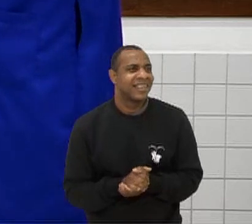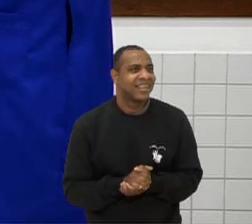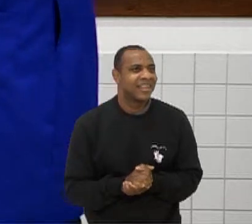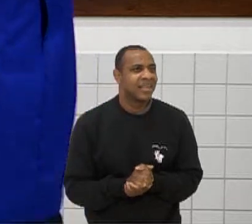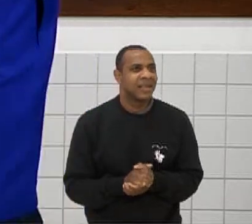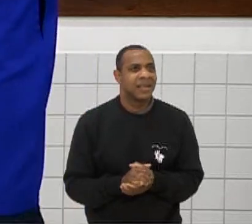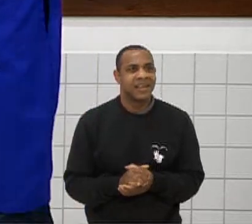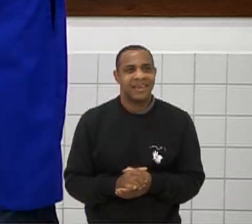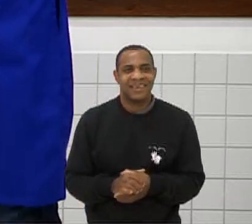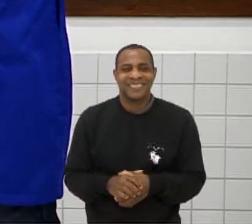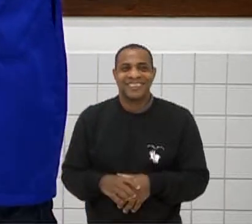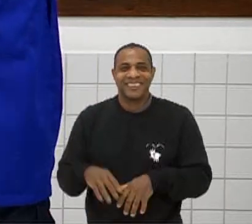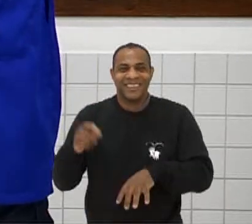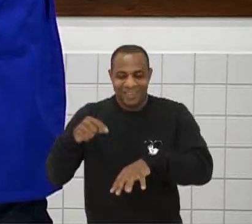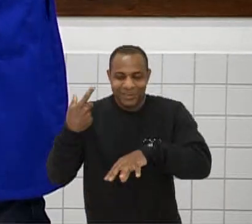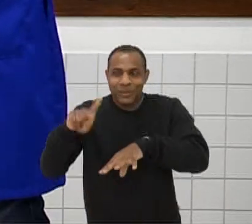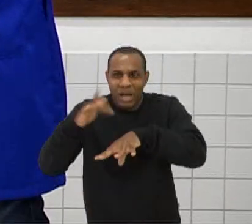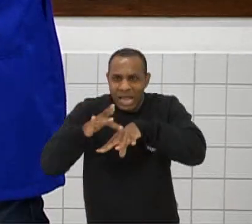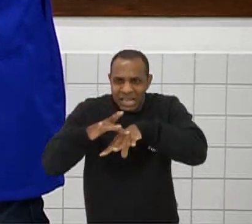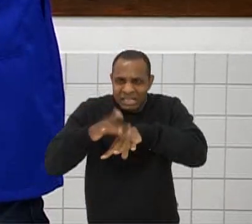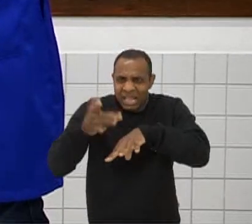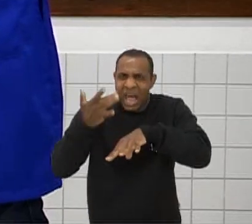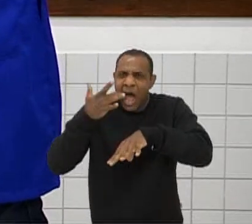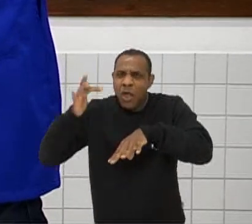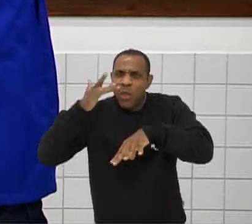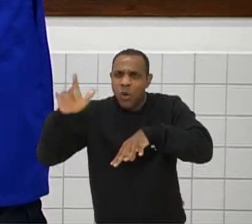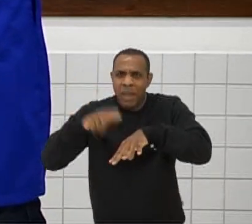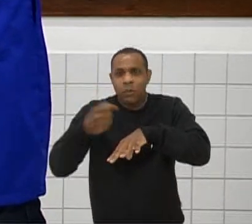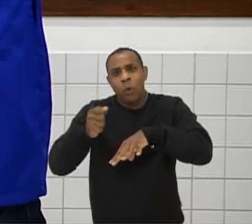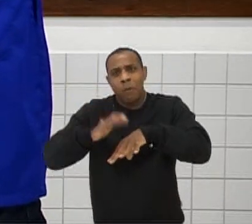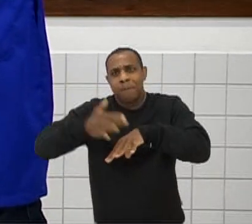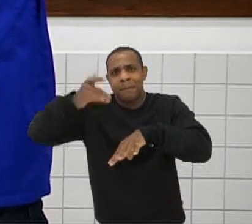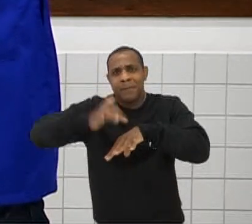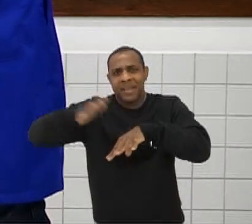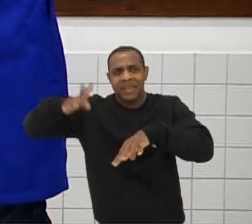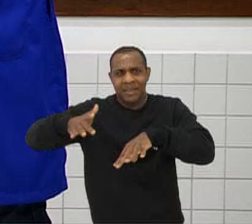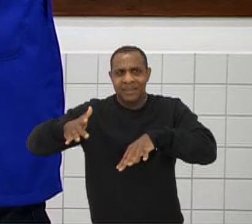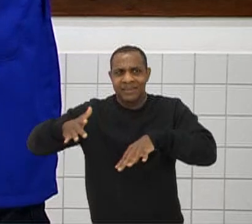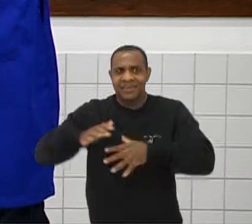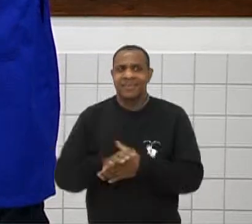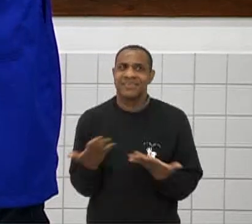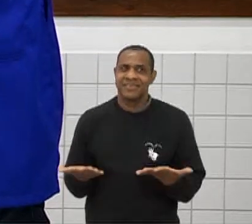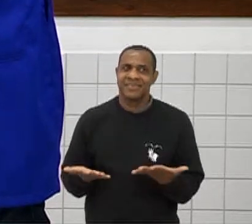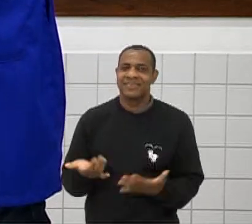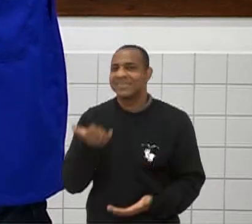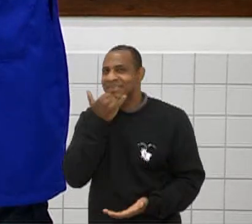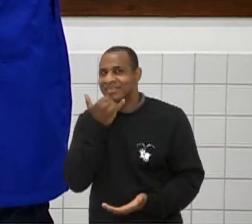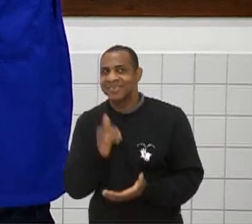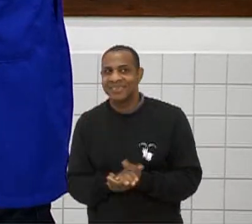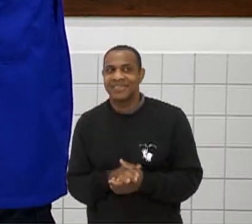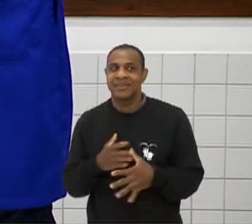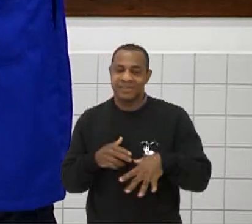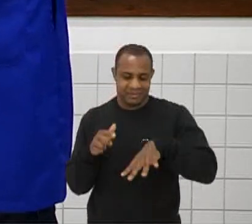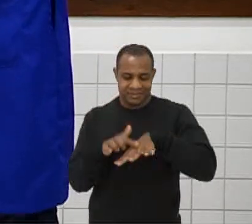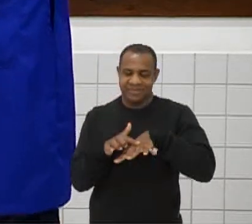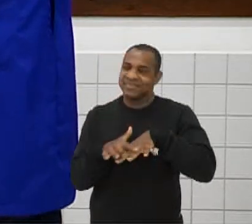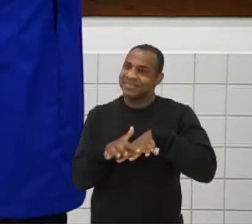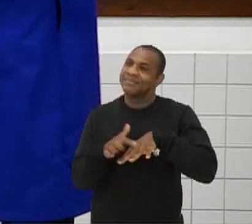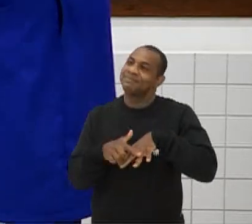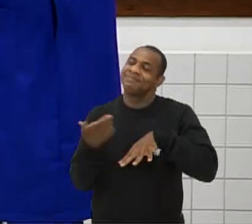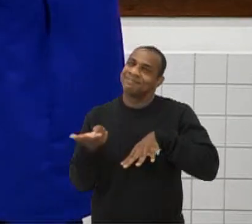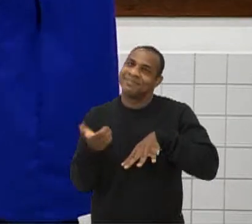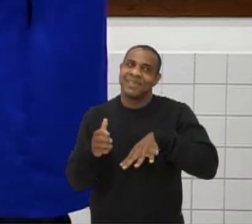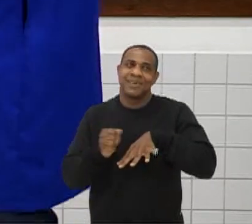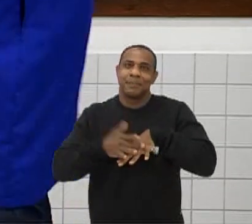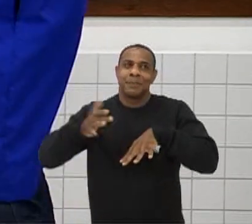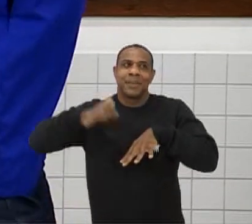aliança é dourada ou é prateada? É prateada. Meninas, eu acho que acabou para vocês, não vai ter muita chance, já tem uma aliança prateada.